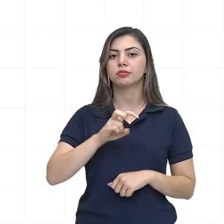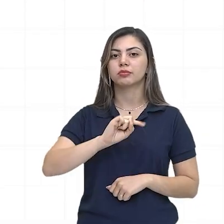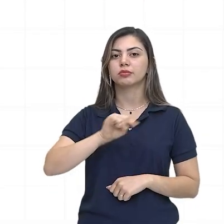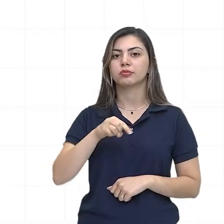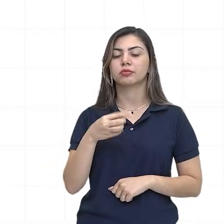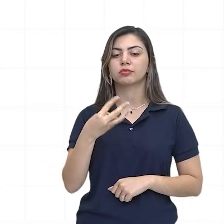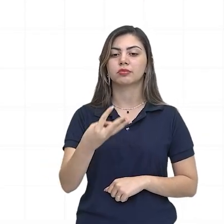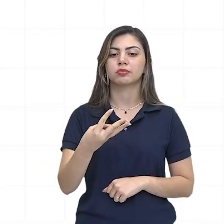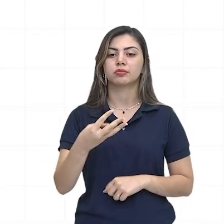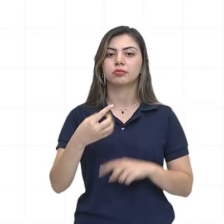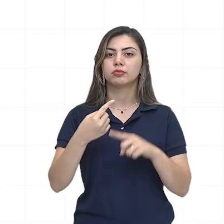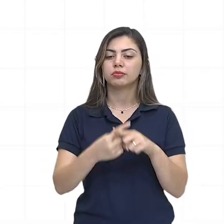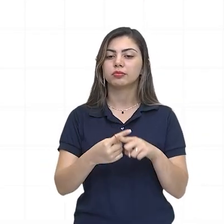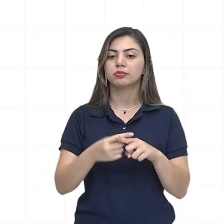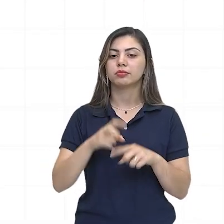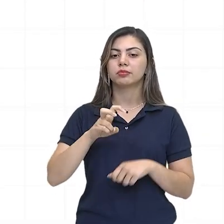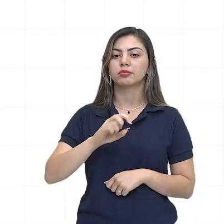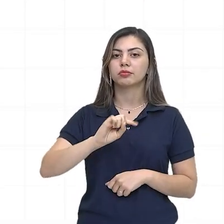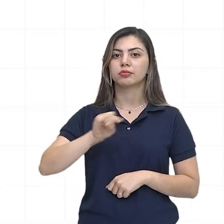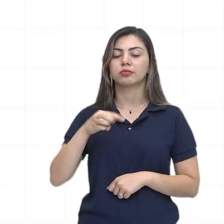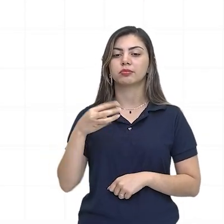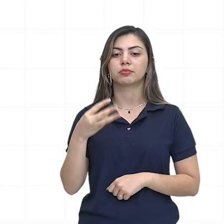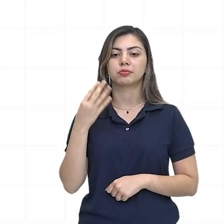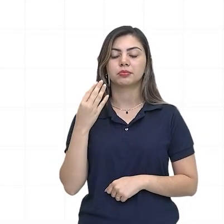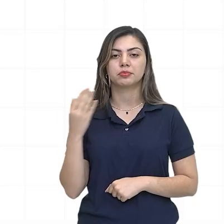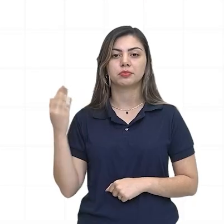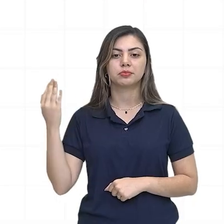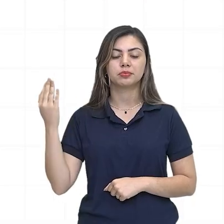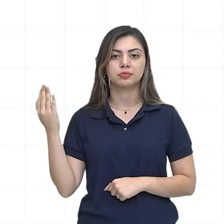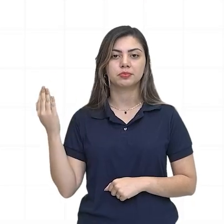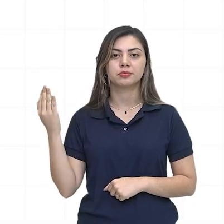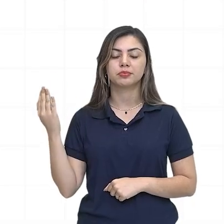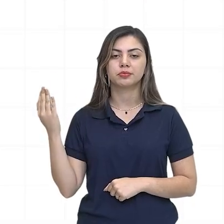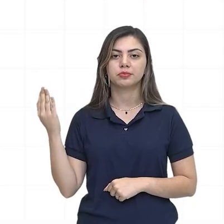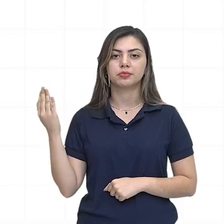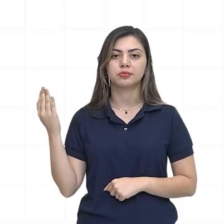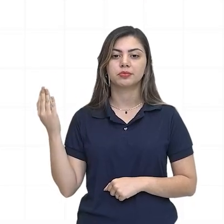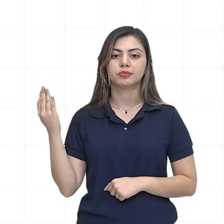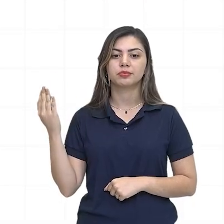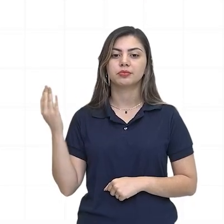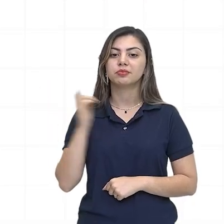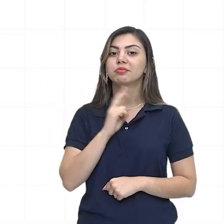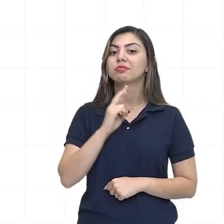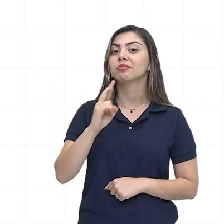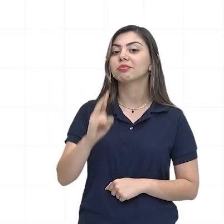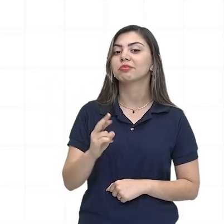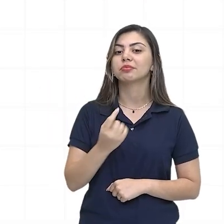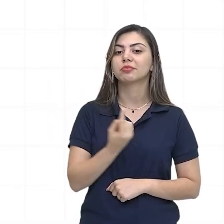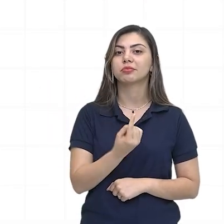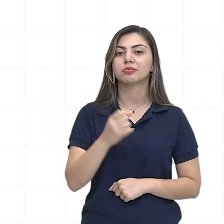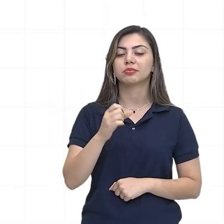5,3 vezes 5,3. Olha só o resultado, igual a